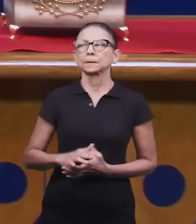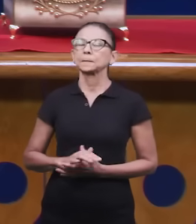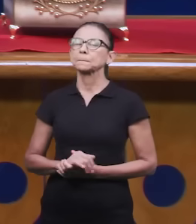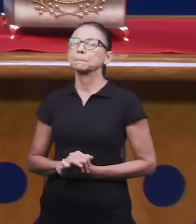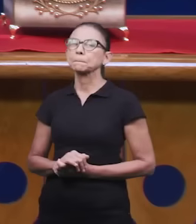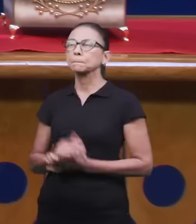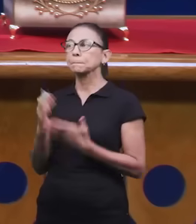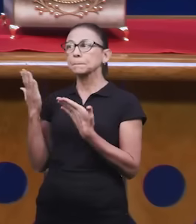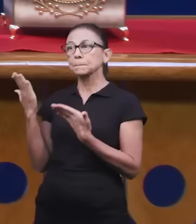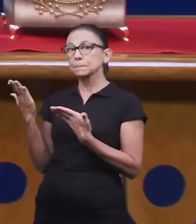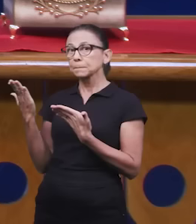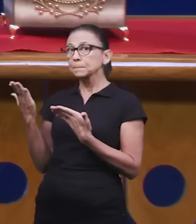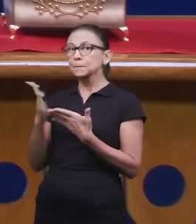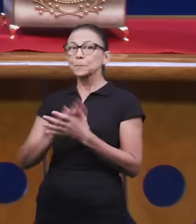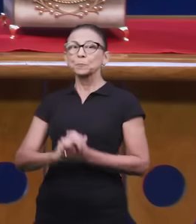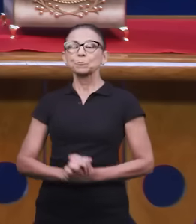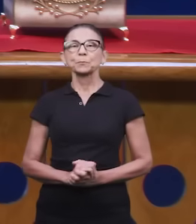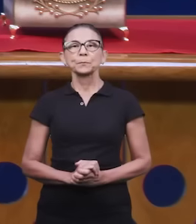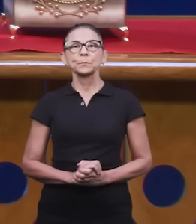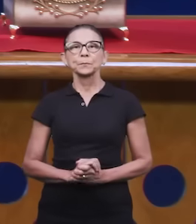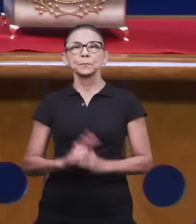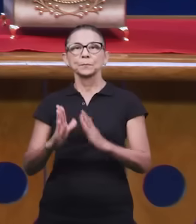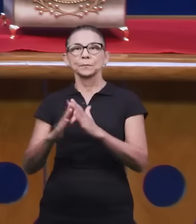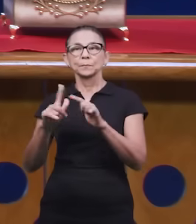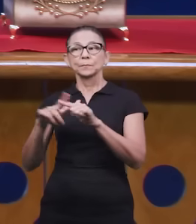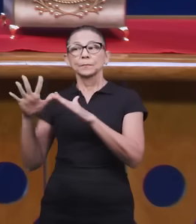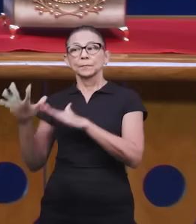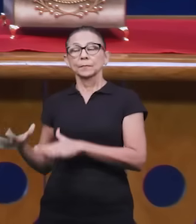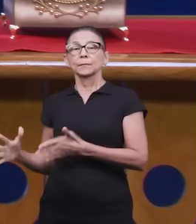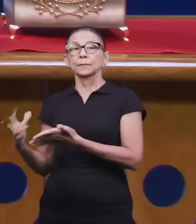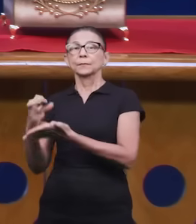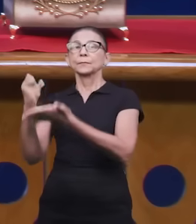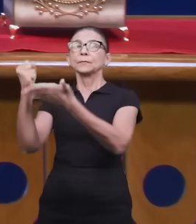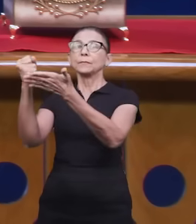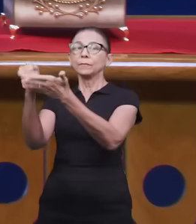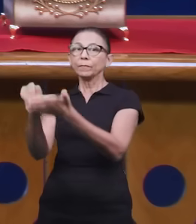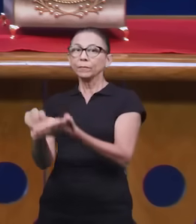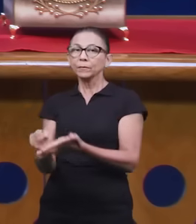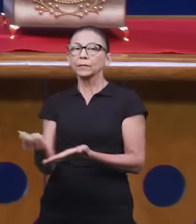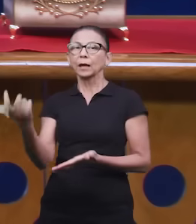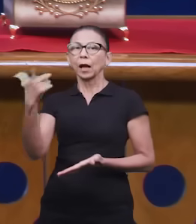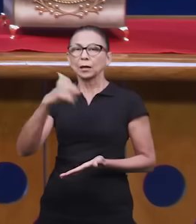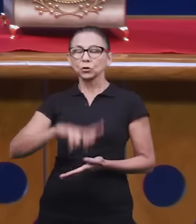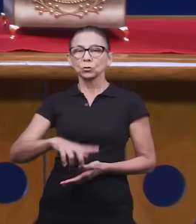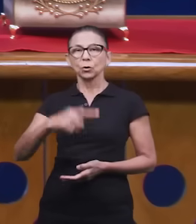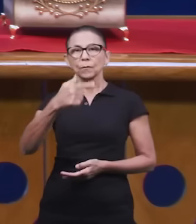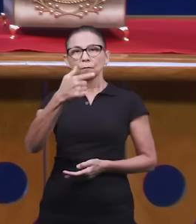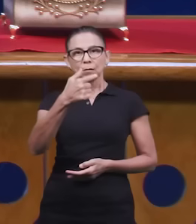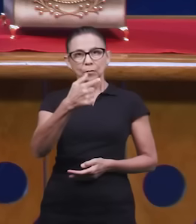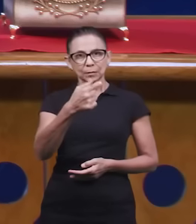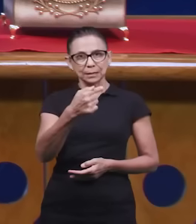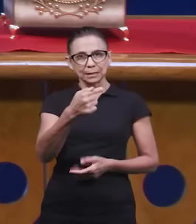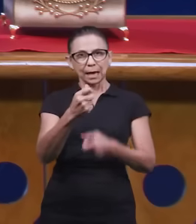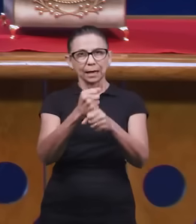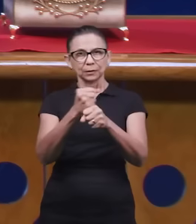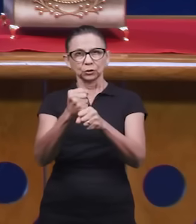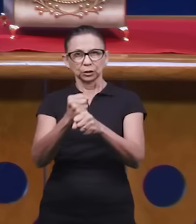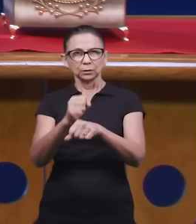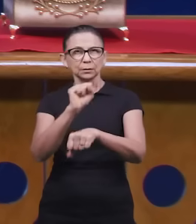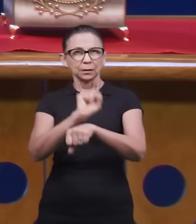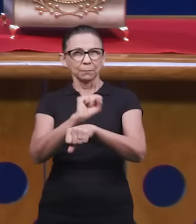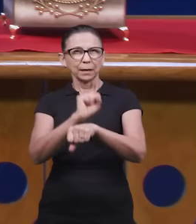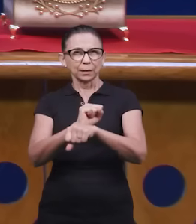Voltando aqui, então aqui está. A igreja é arrebatada, voltam a contar os 7 anos que